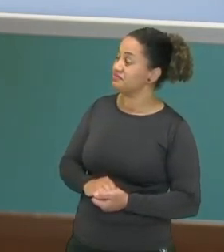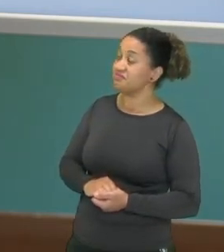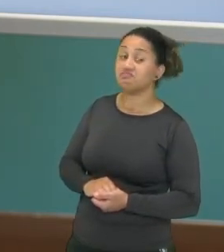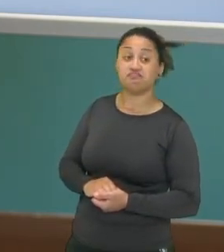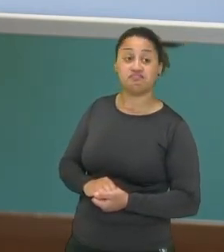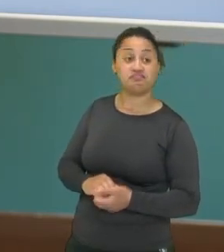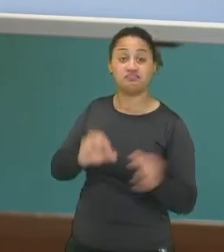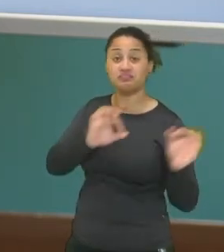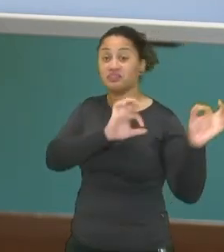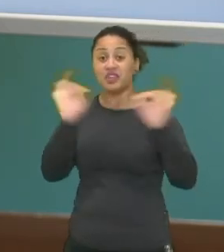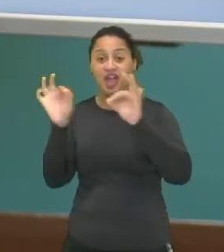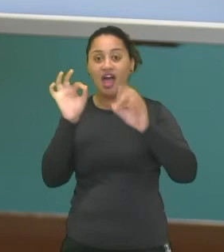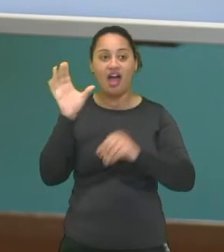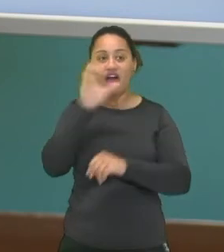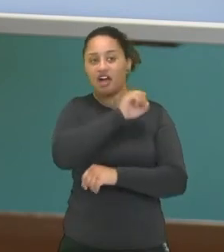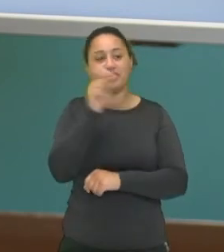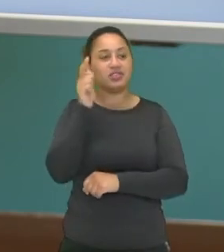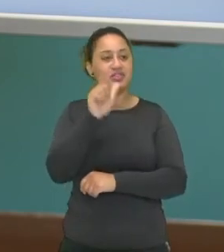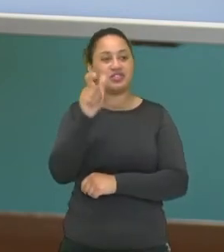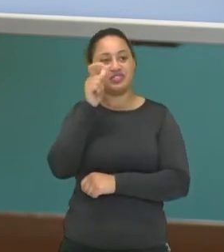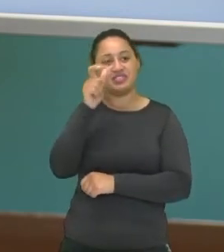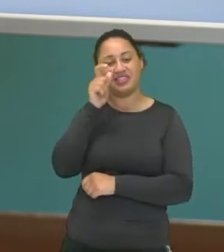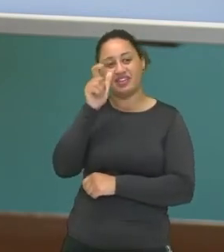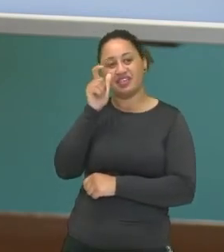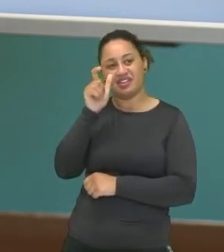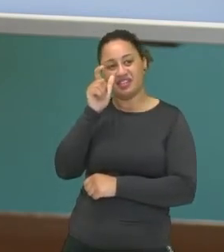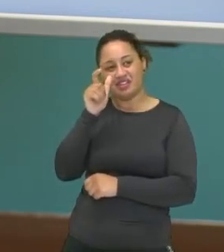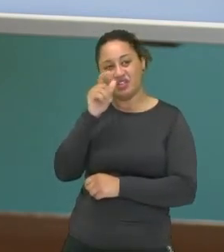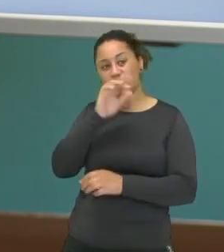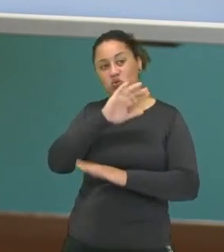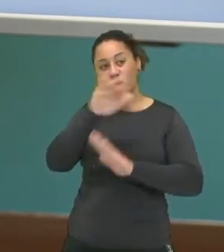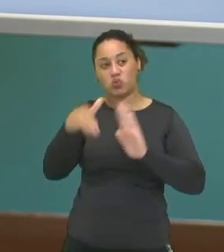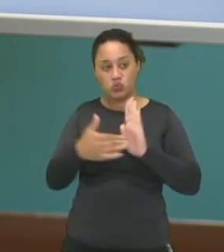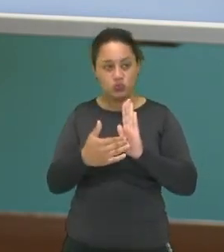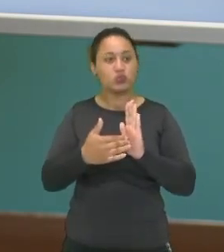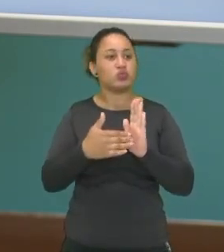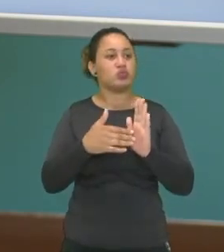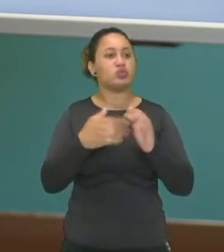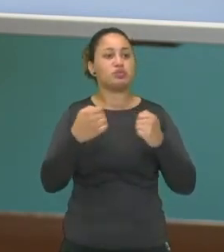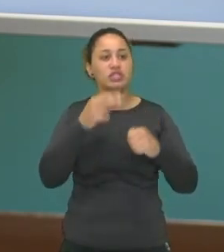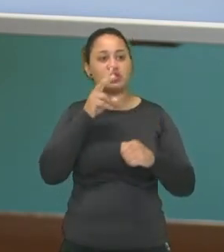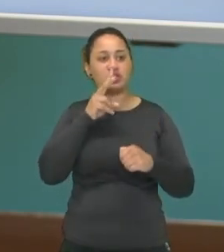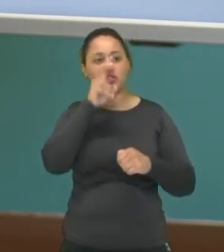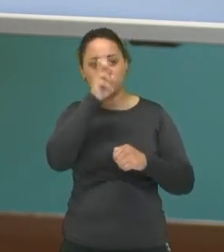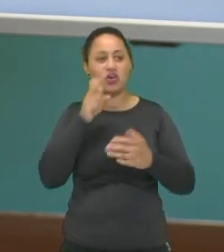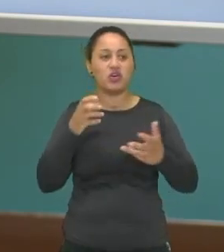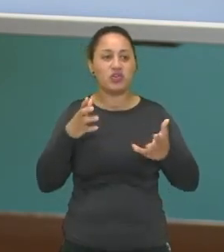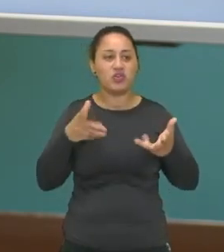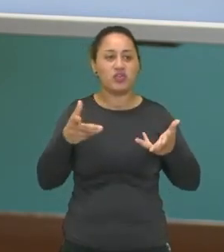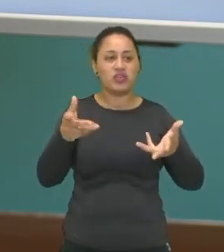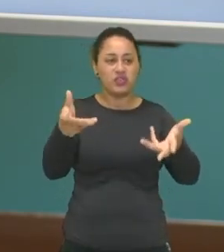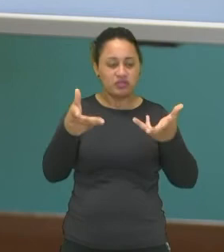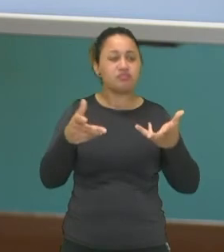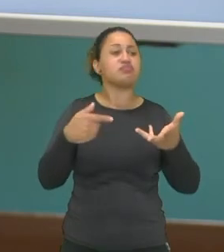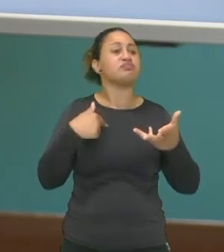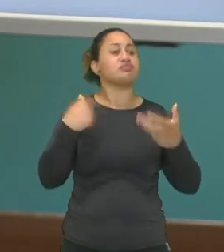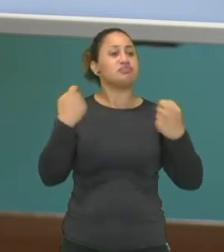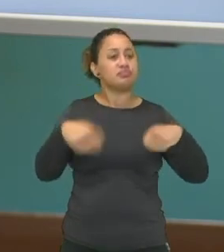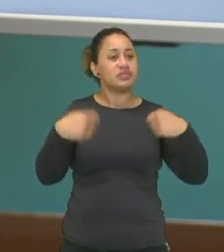bom? Alta velocidade, né? Muita força, muita velocidade, né? Os atletas